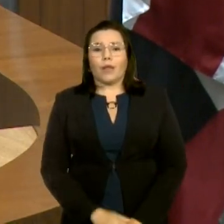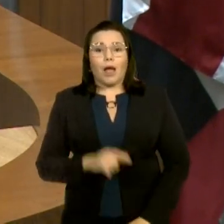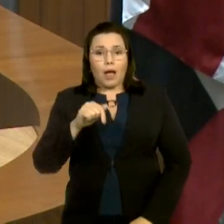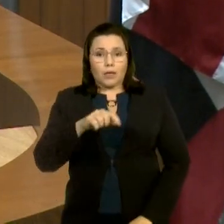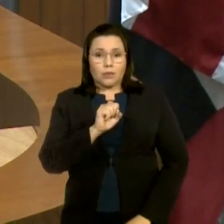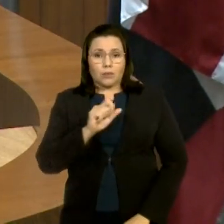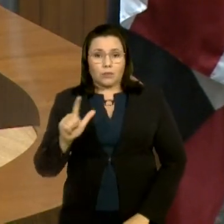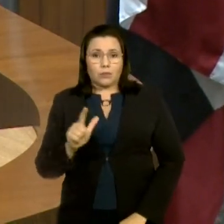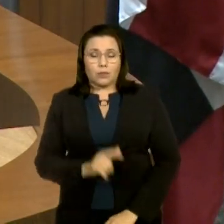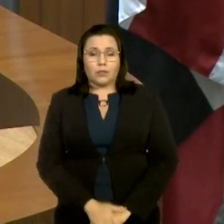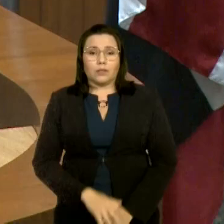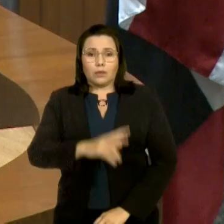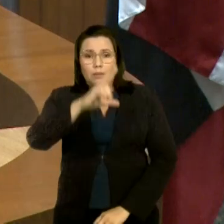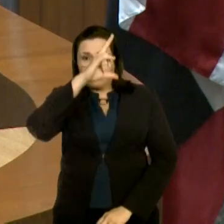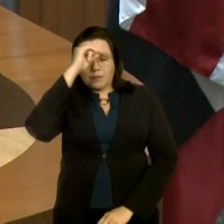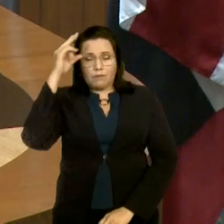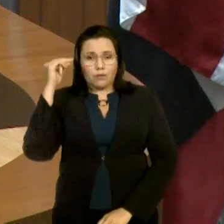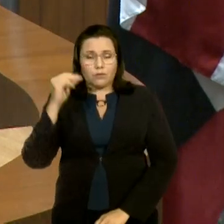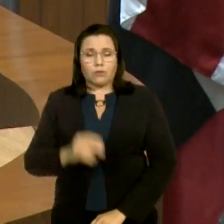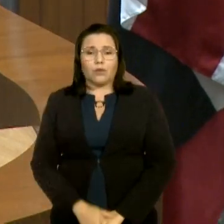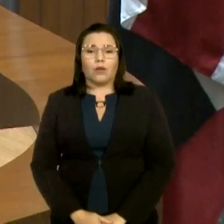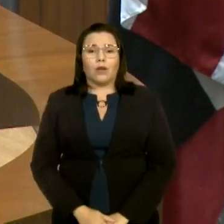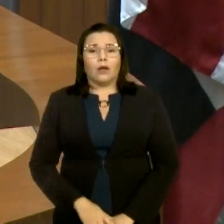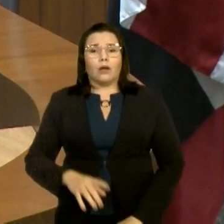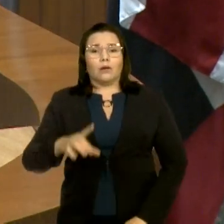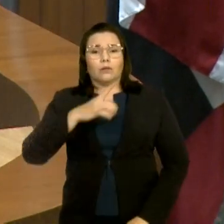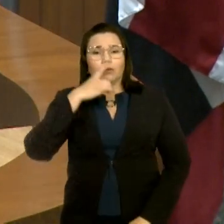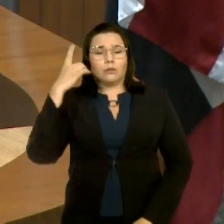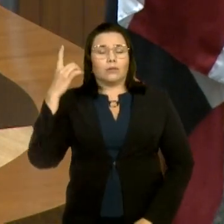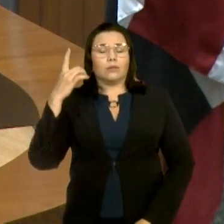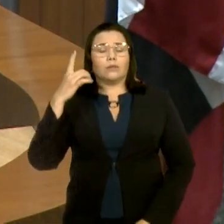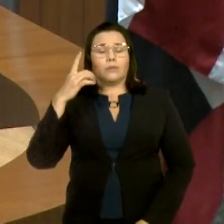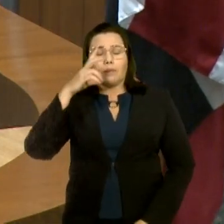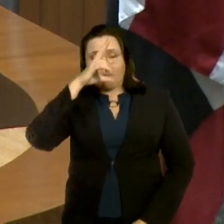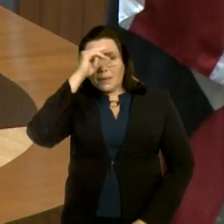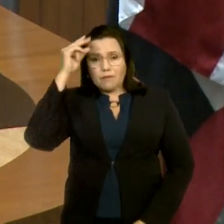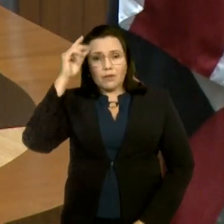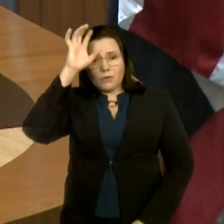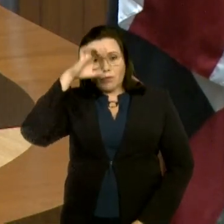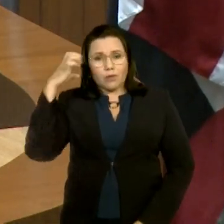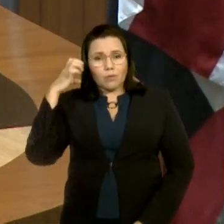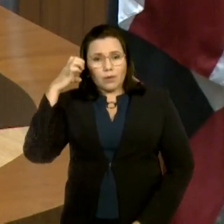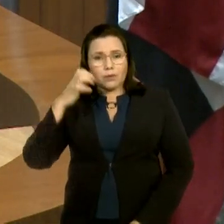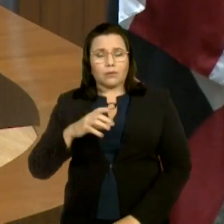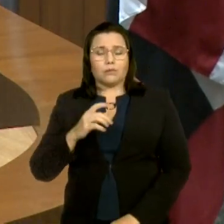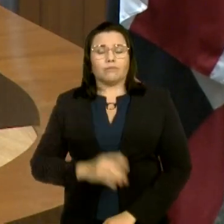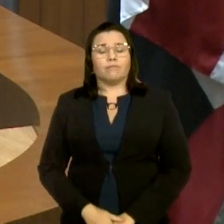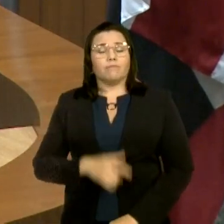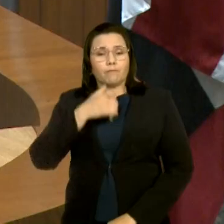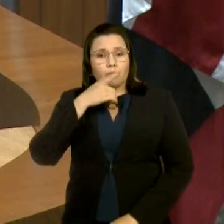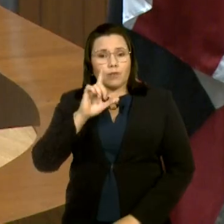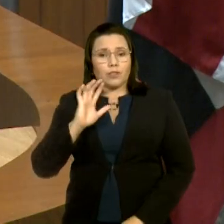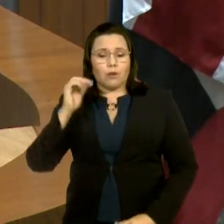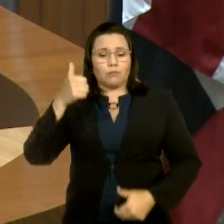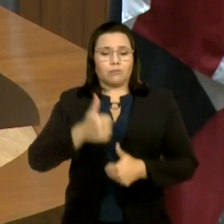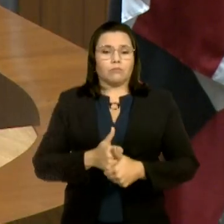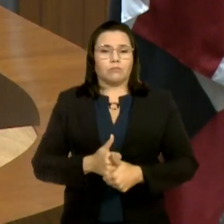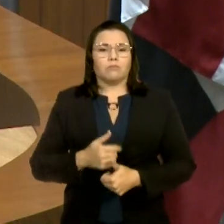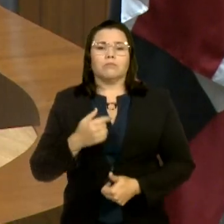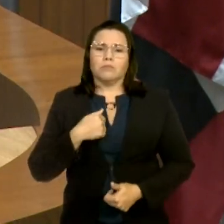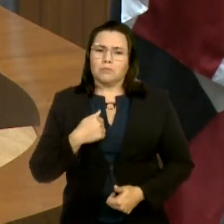Eduardo braide a quem Saúdo e desejo que faça um que faça um excelente mandato a favor da nossa